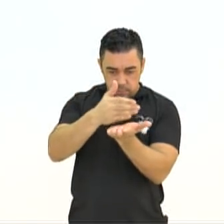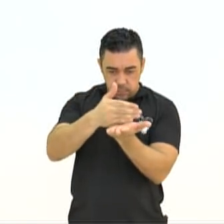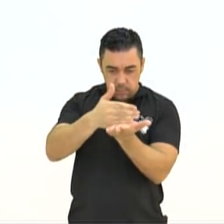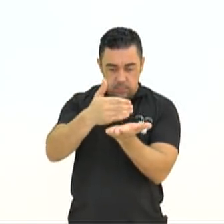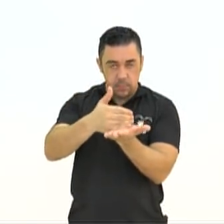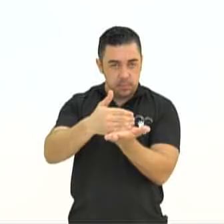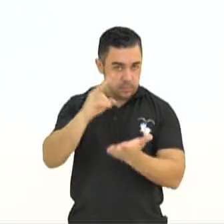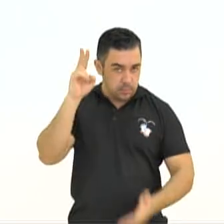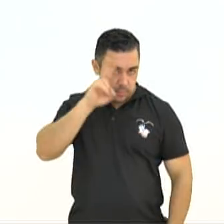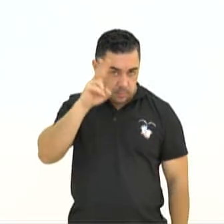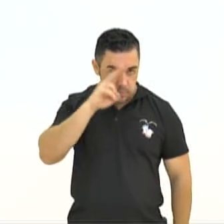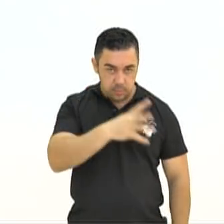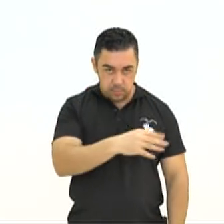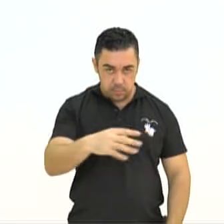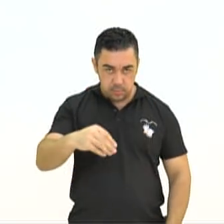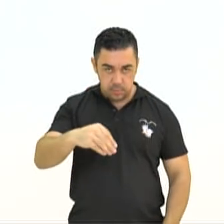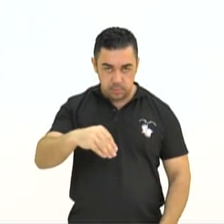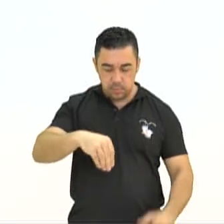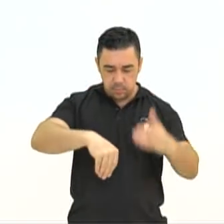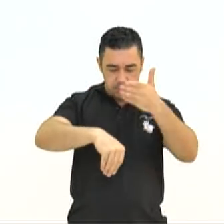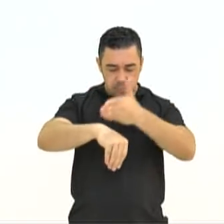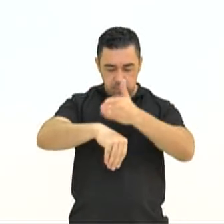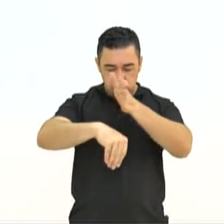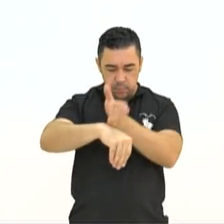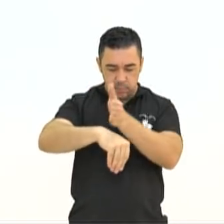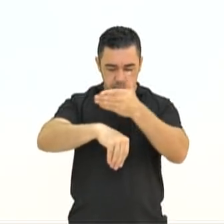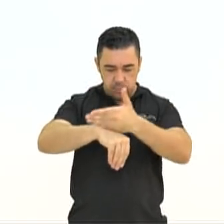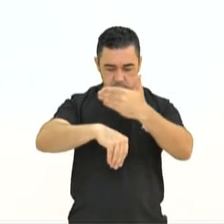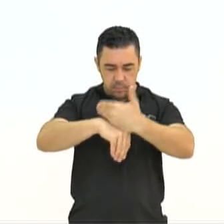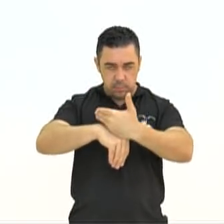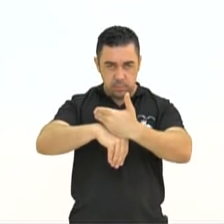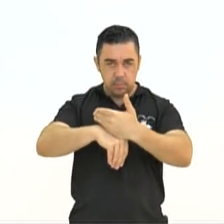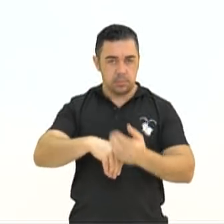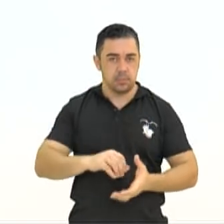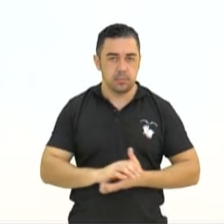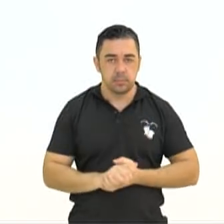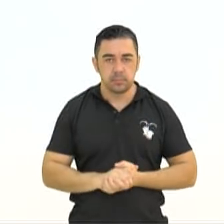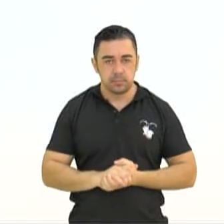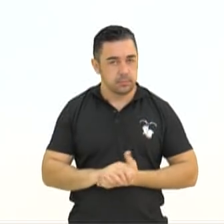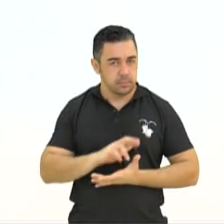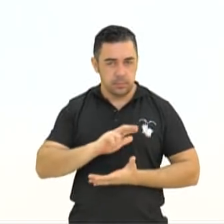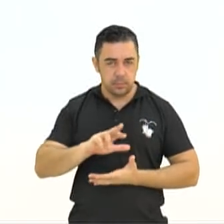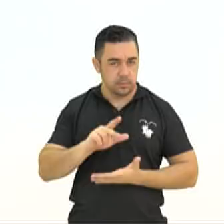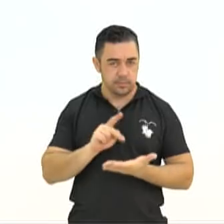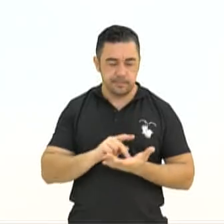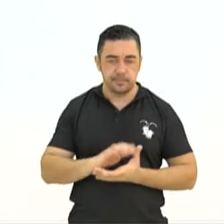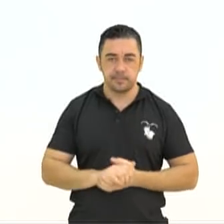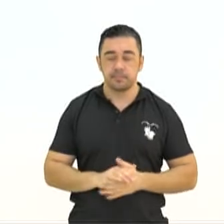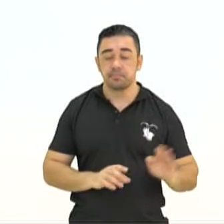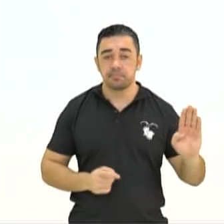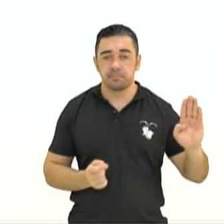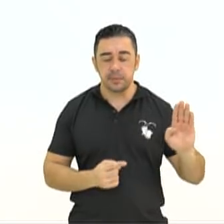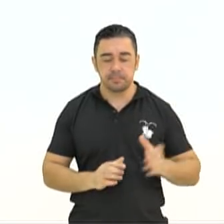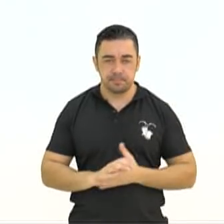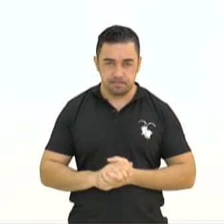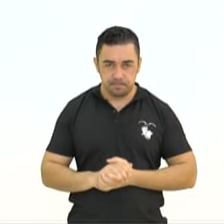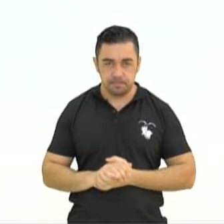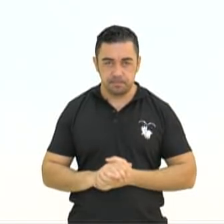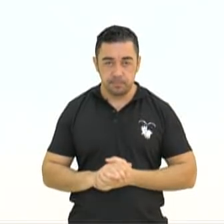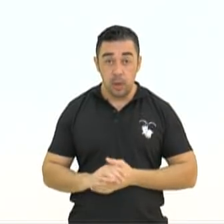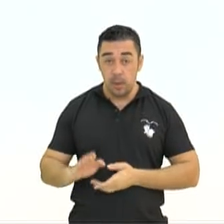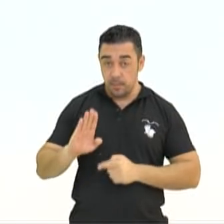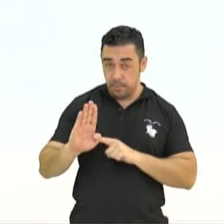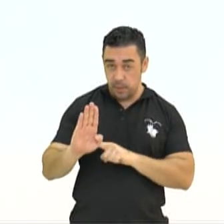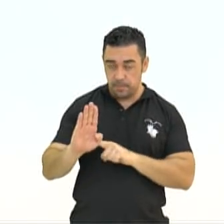asterisco lá na minha água-viva, ela ia ficar sempre com duas metades iguais? Então, não é verdadeiro. Letra B. O animal B,